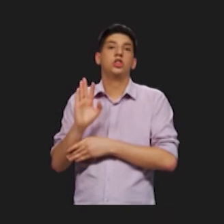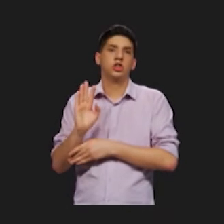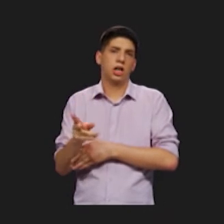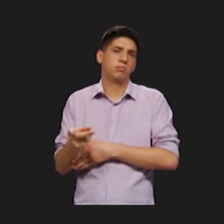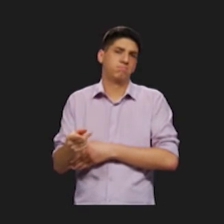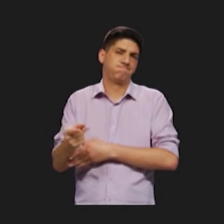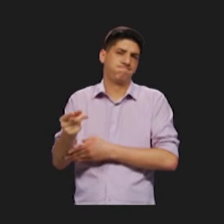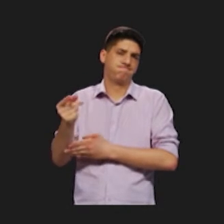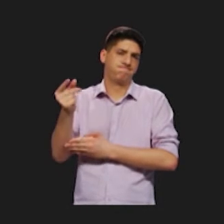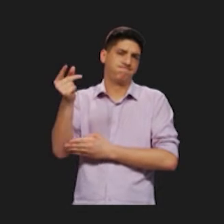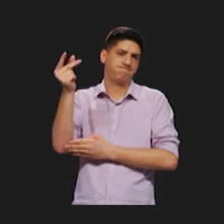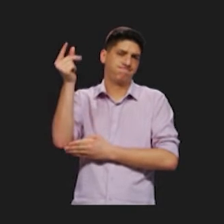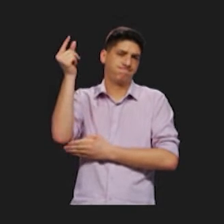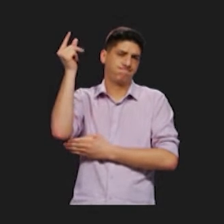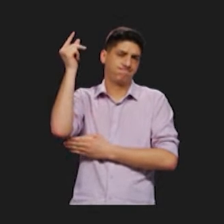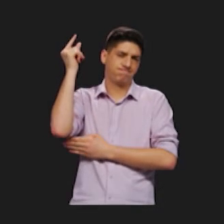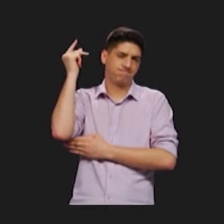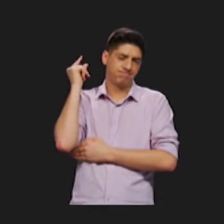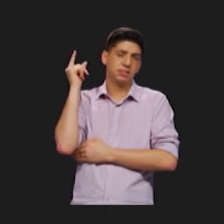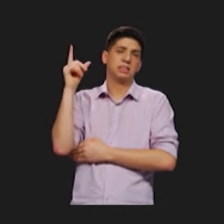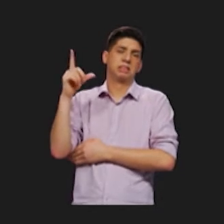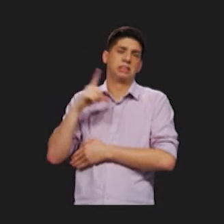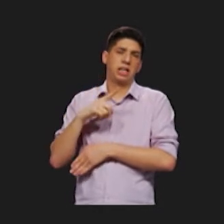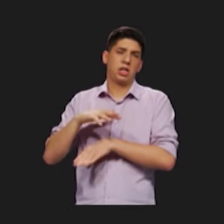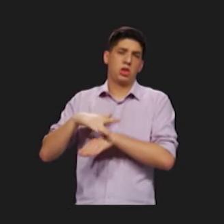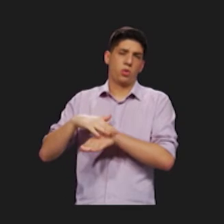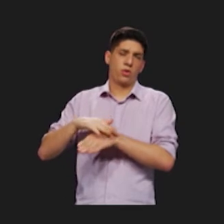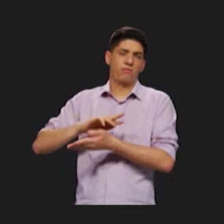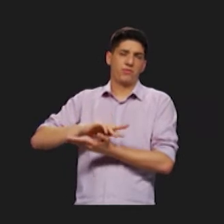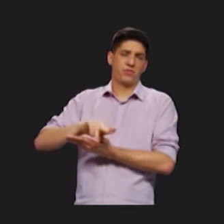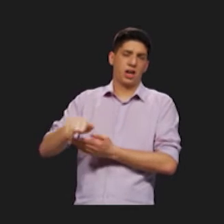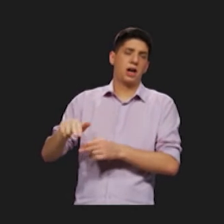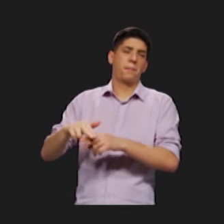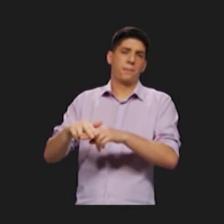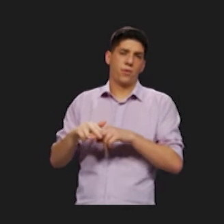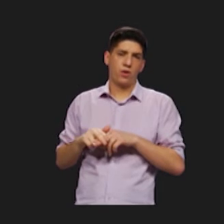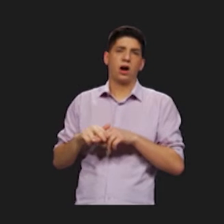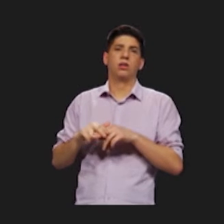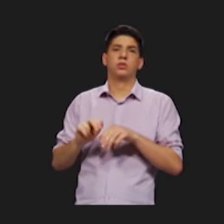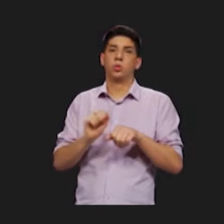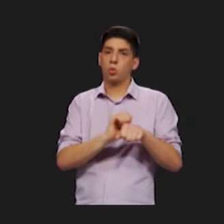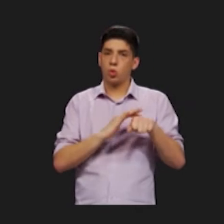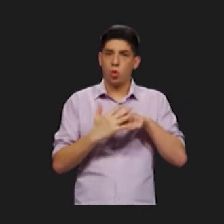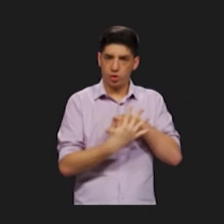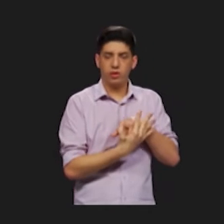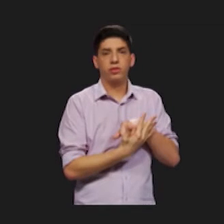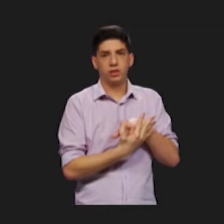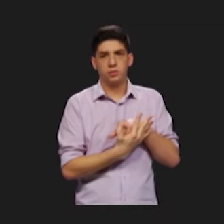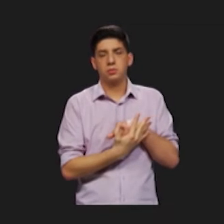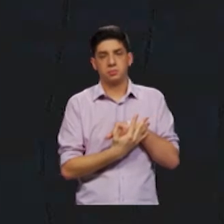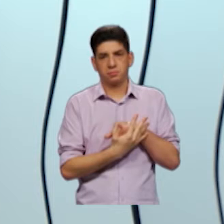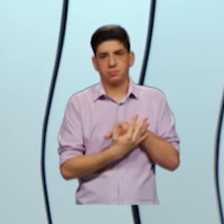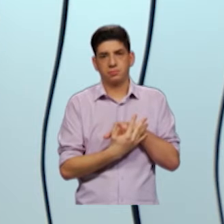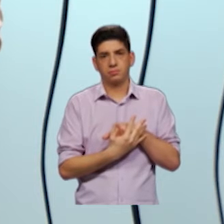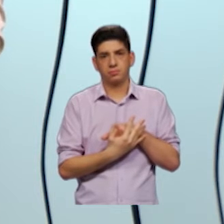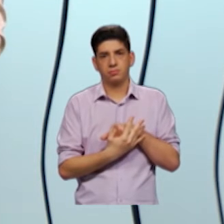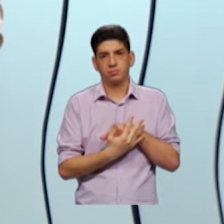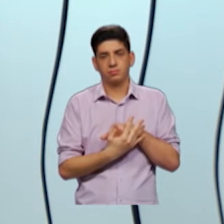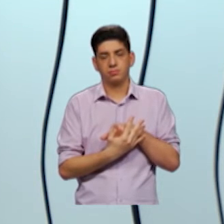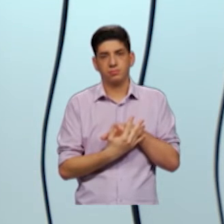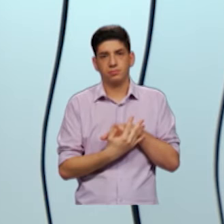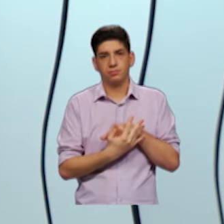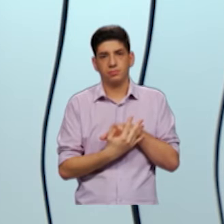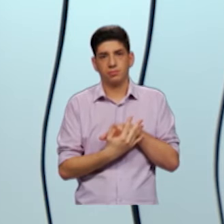existia, né? Nós temos várias doenças aí pelo coronavírus e que